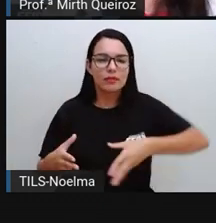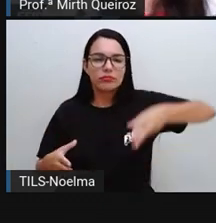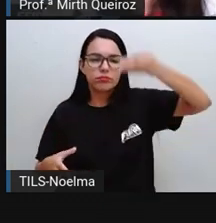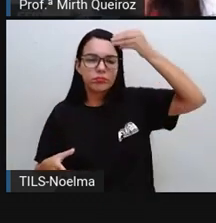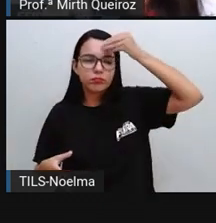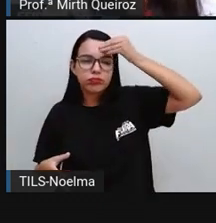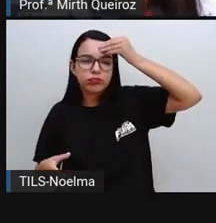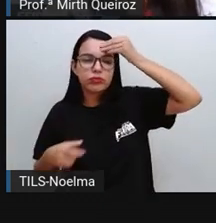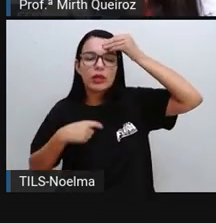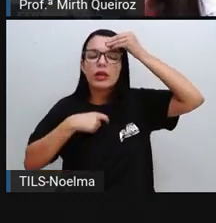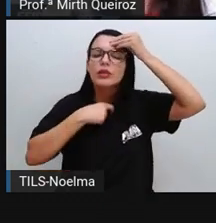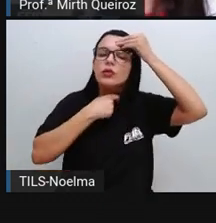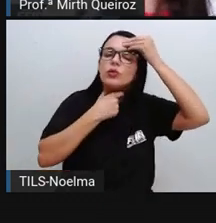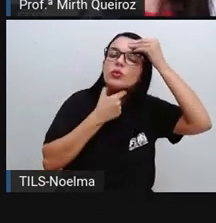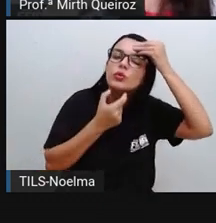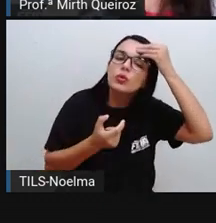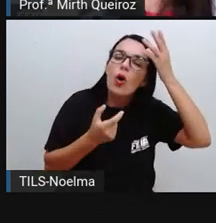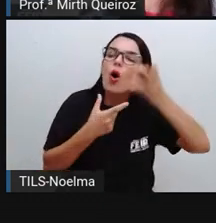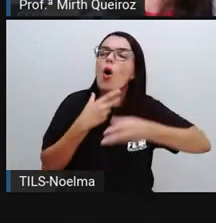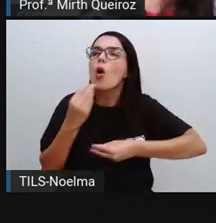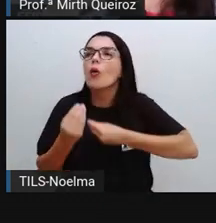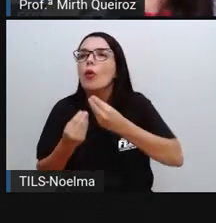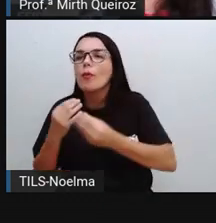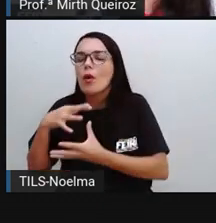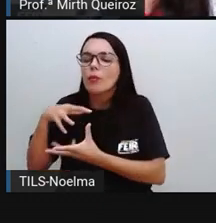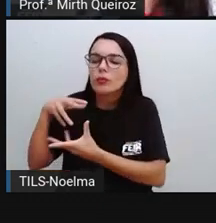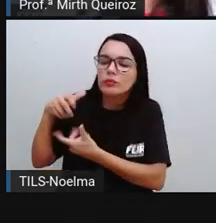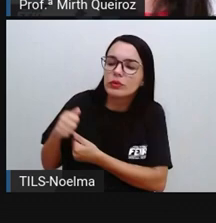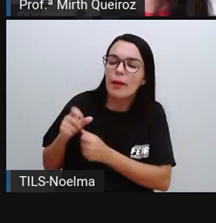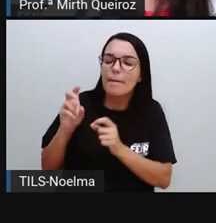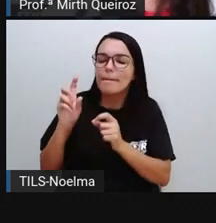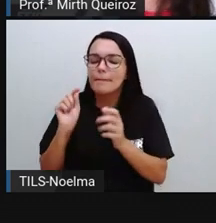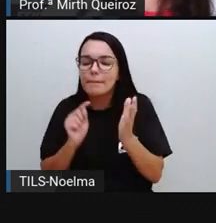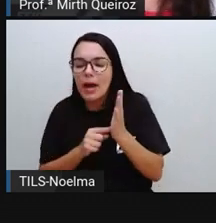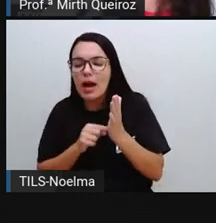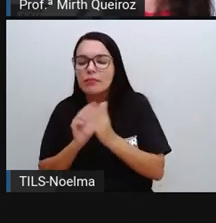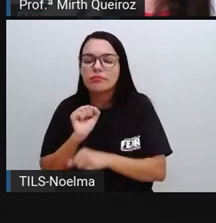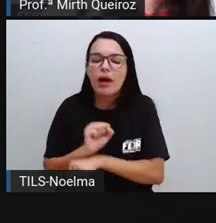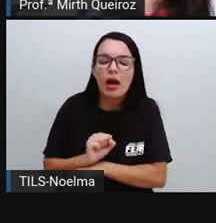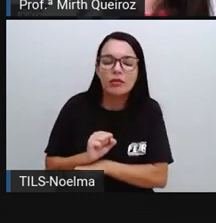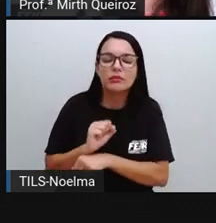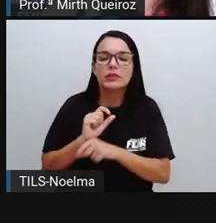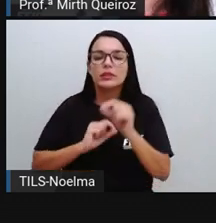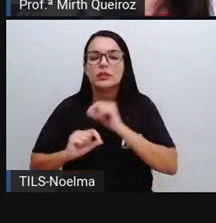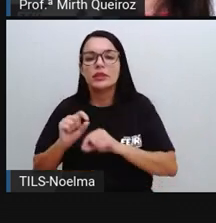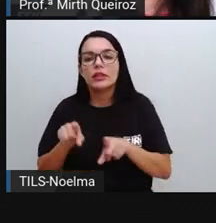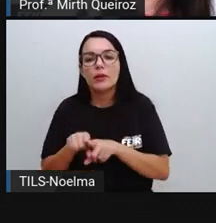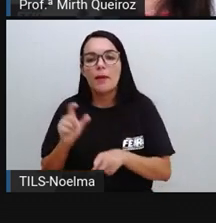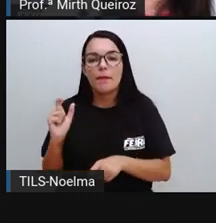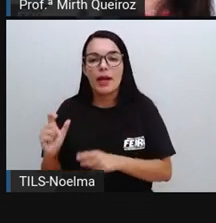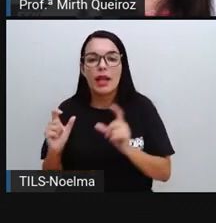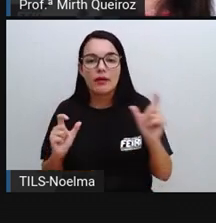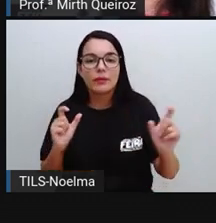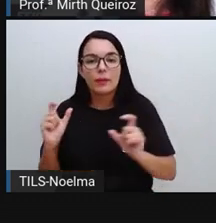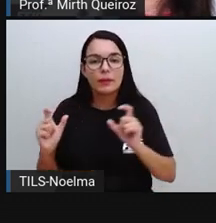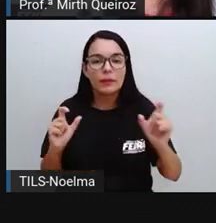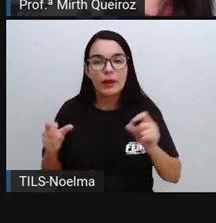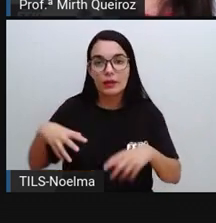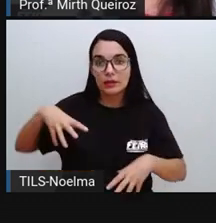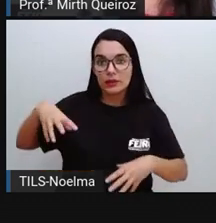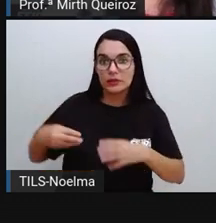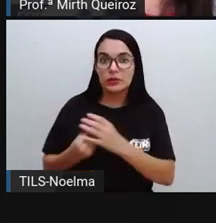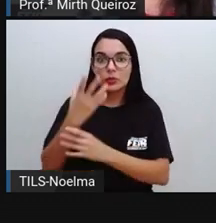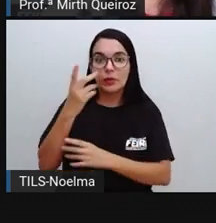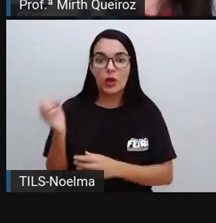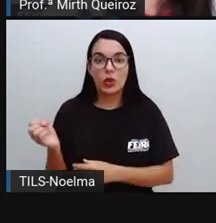da entonação, né? O uso ali, as pausas, até mesmo as palavras, né? A gente vai lendo aí as palavras,